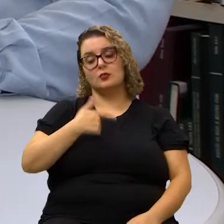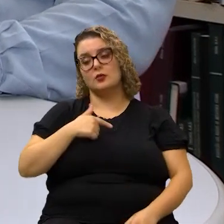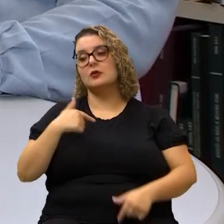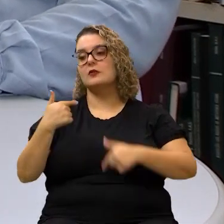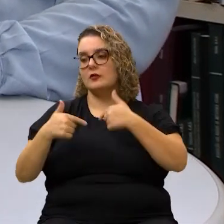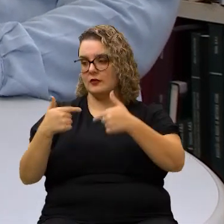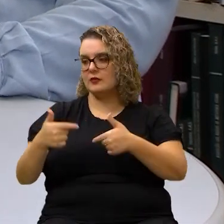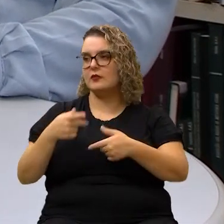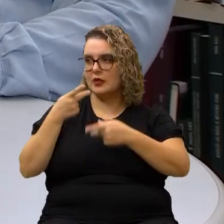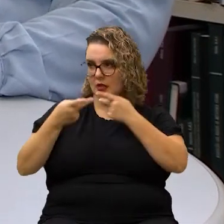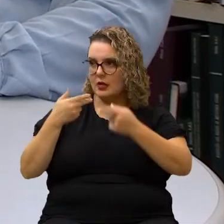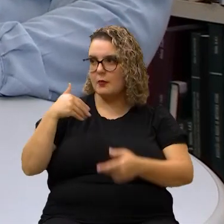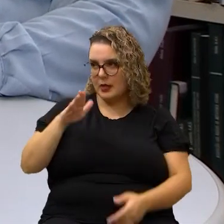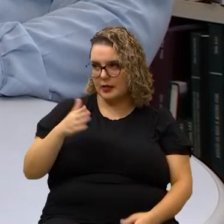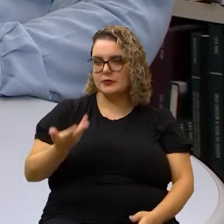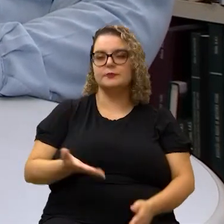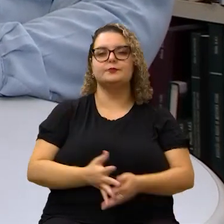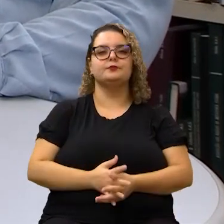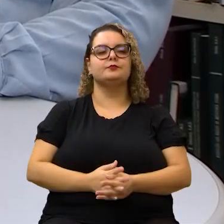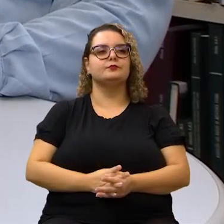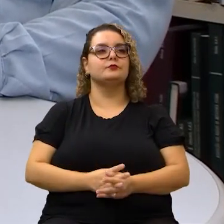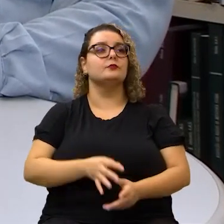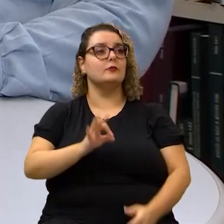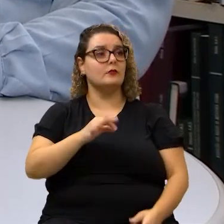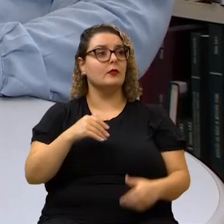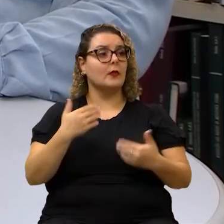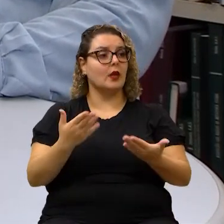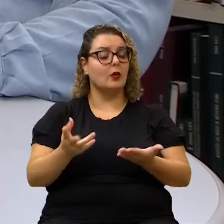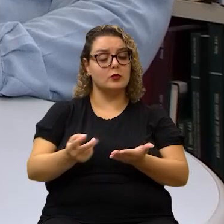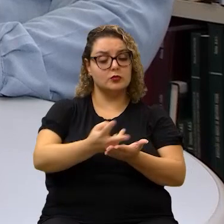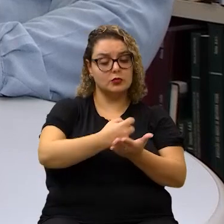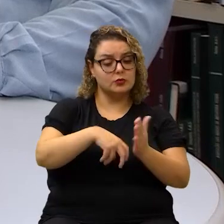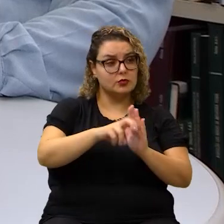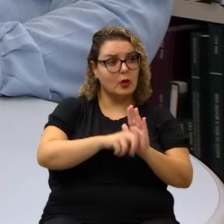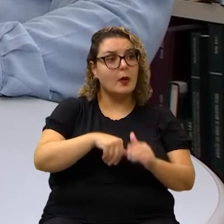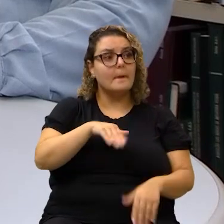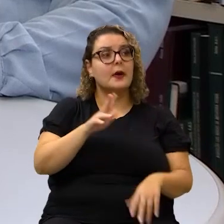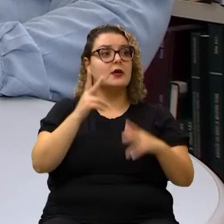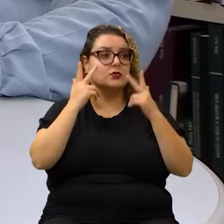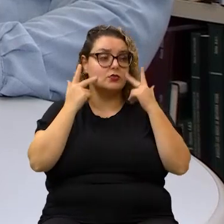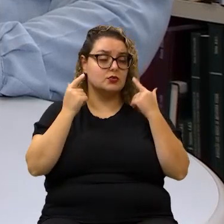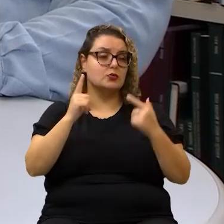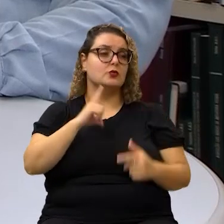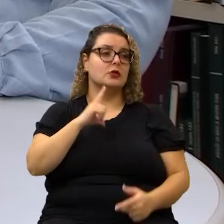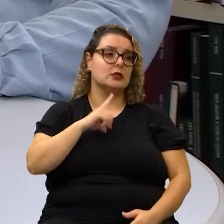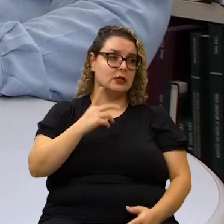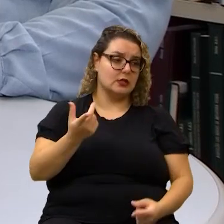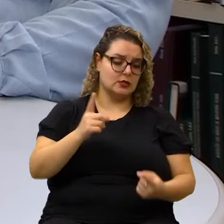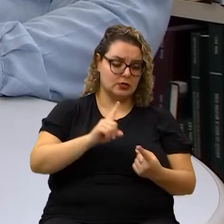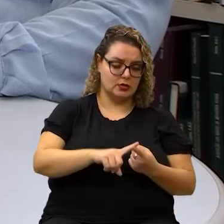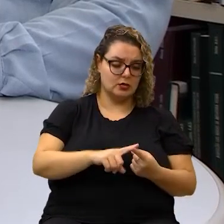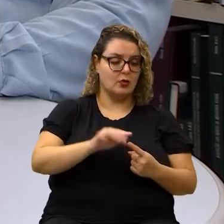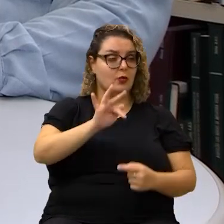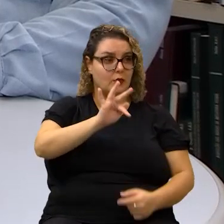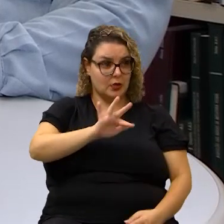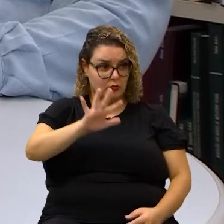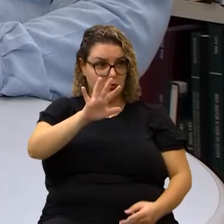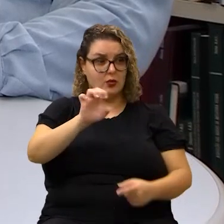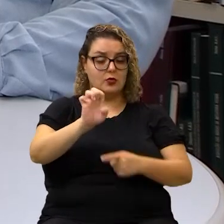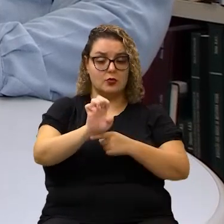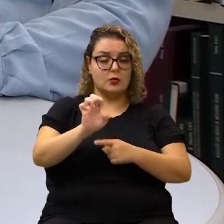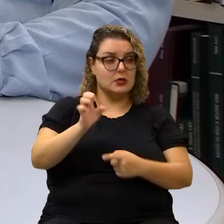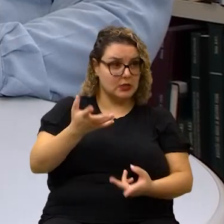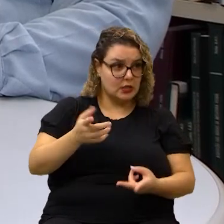trabalhar já mais à frente. Certo. E professor, quais são os tributos mais comuns? Porque existem os tributos